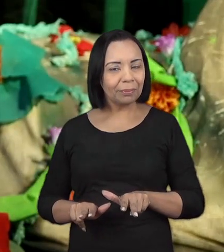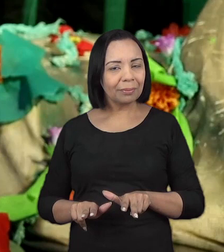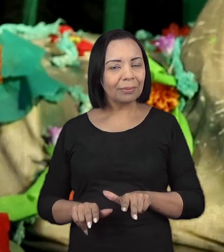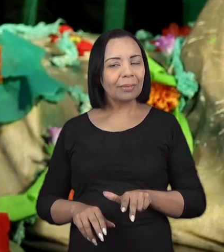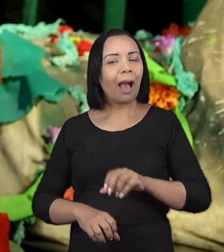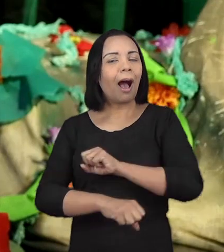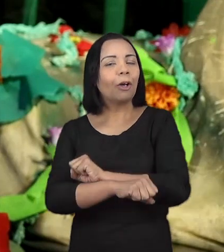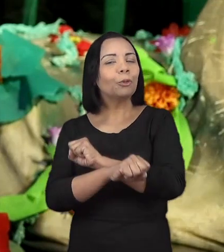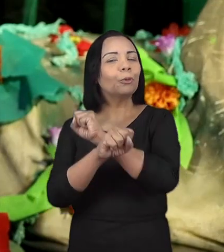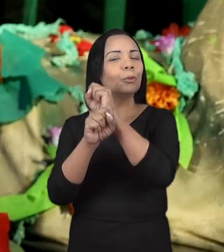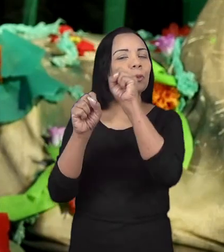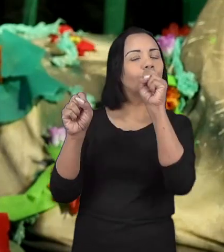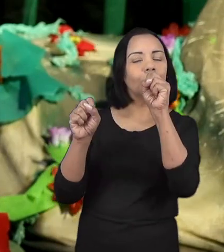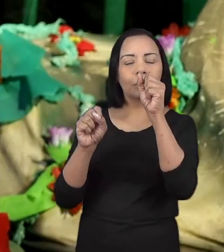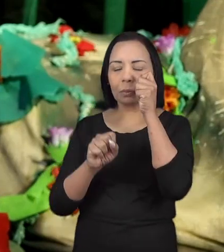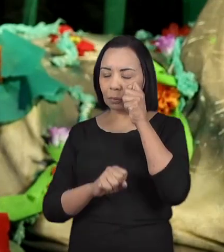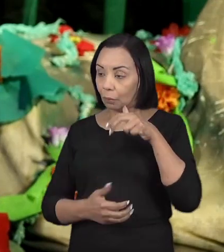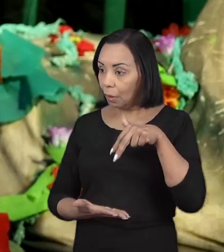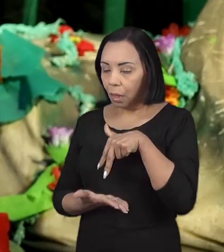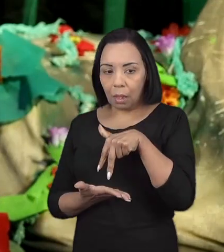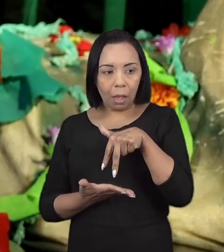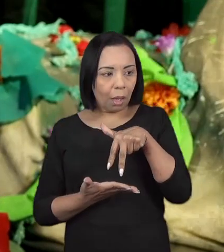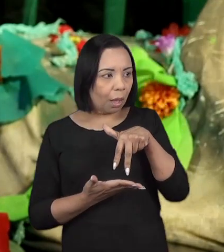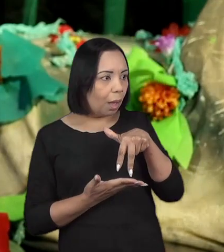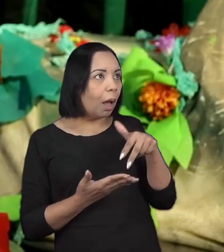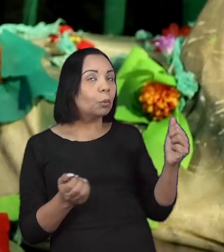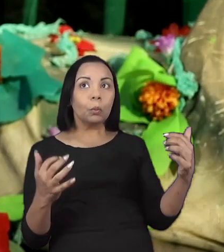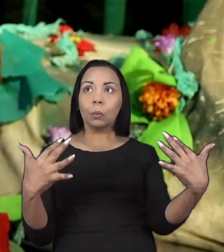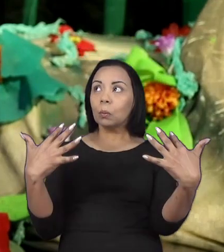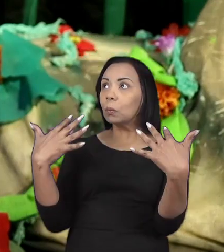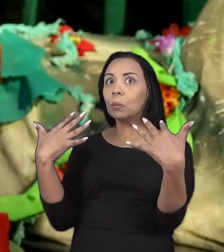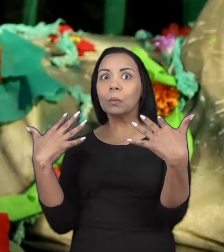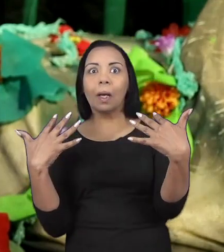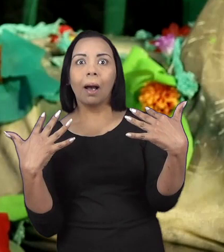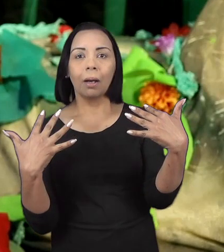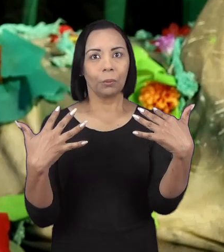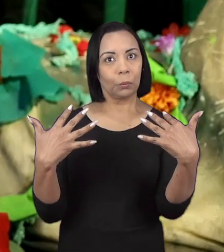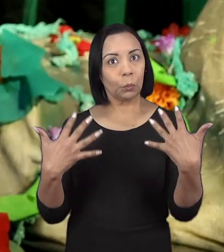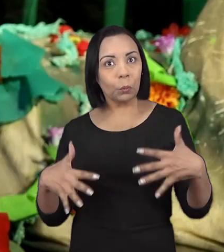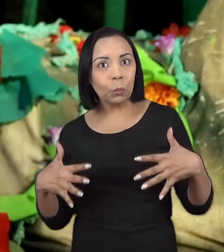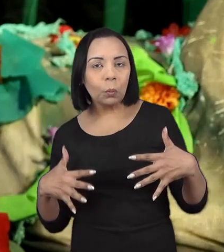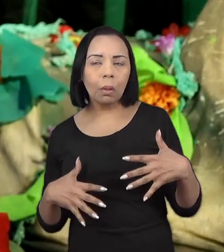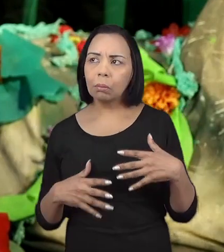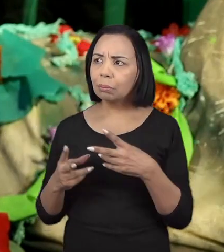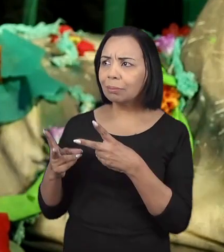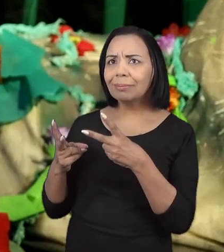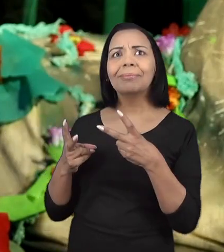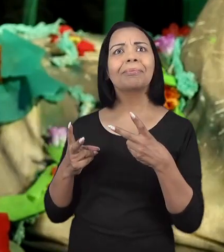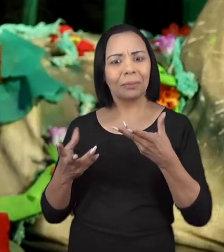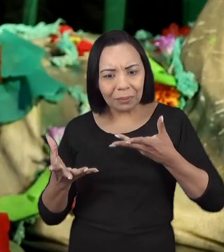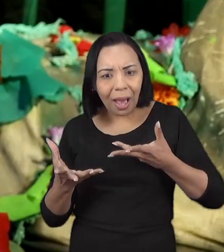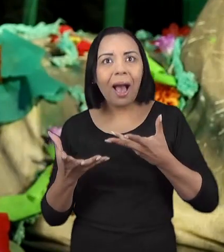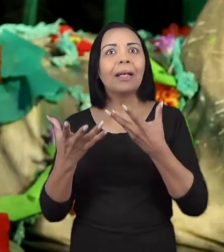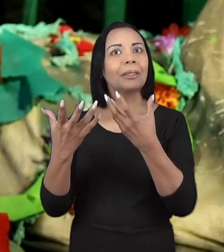manhã seguinte, quando acordou, Branca de Neve se viu cercada pelos 7 anões, mas logo percebeu que era